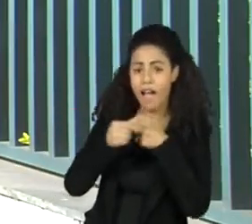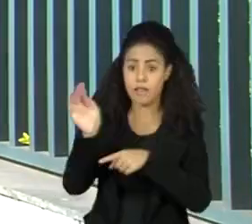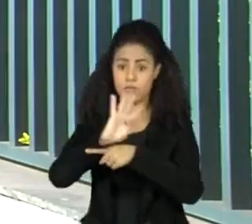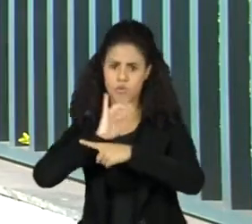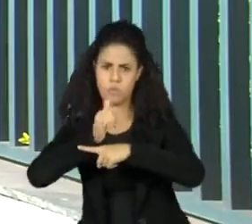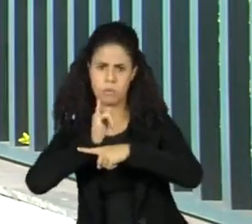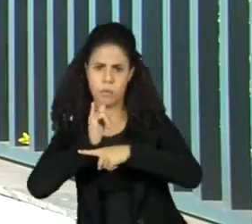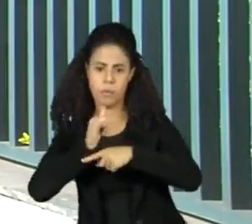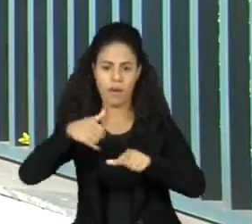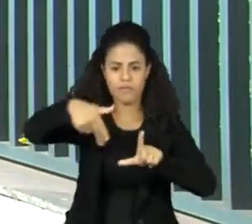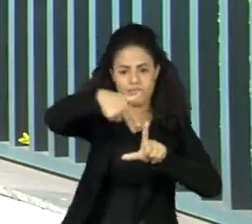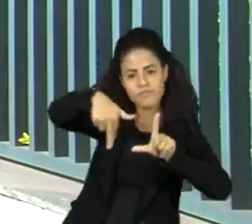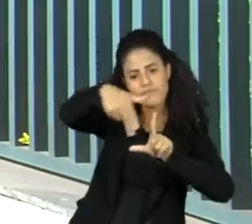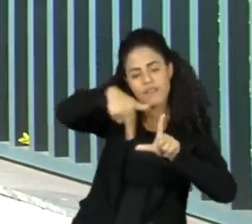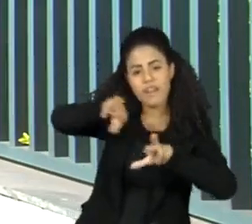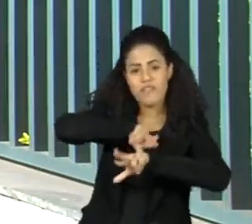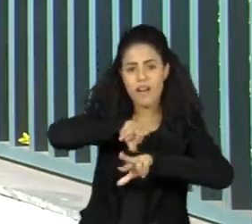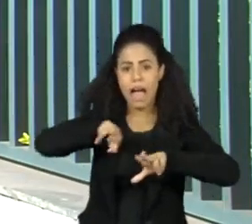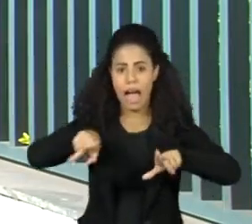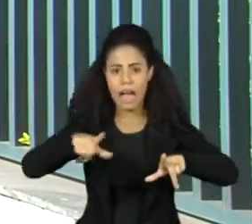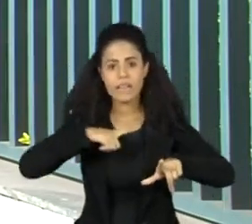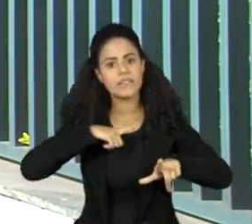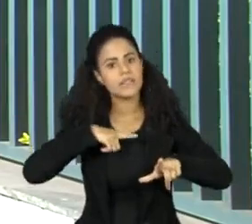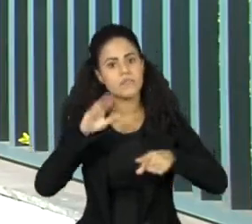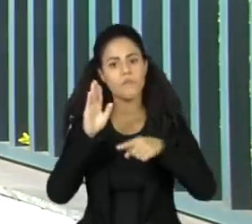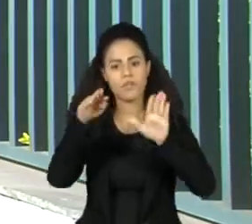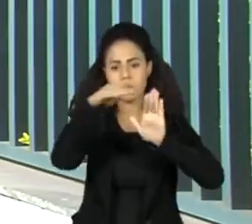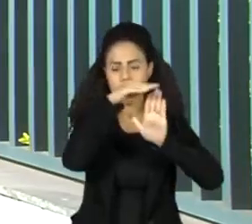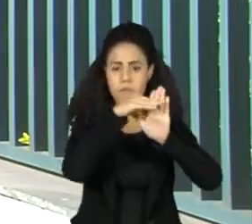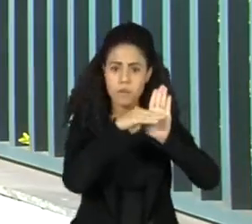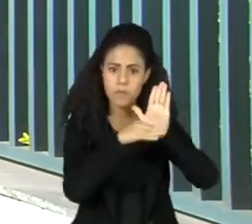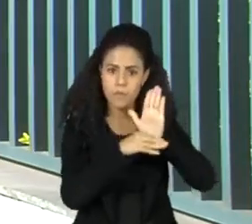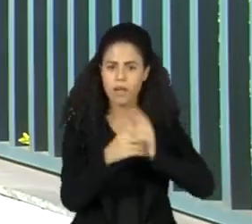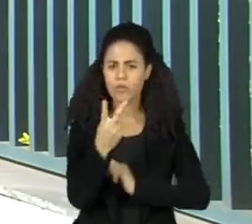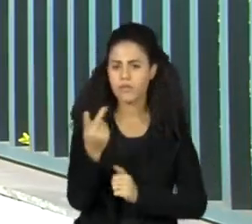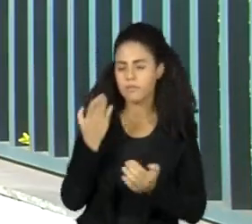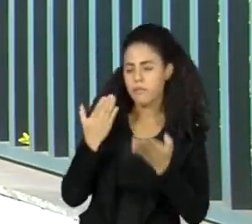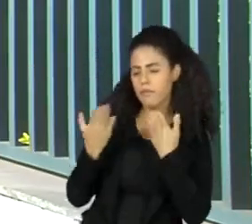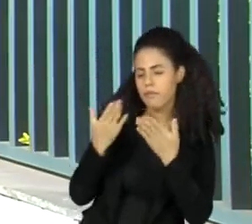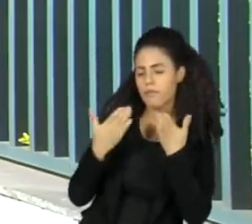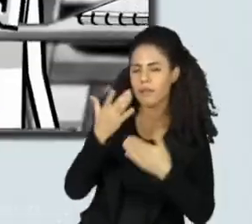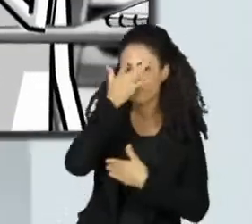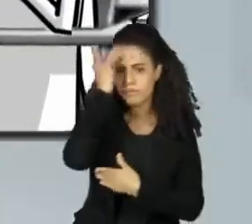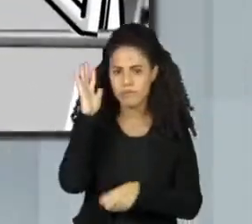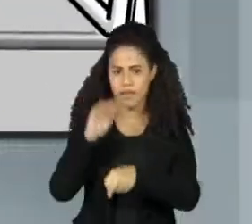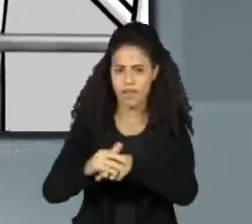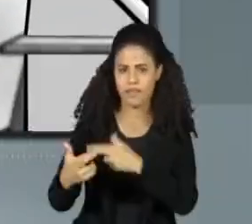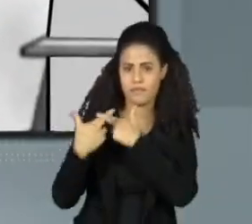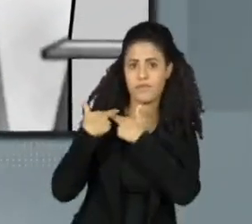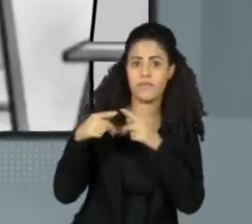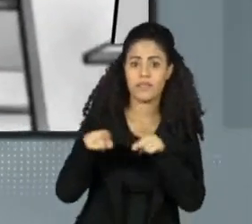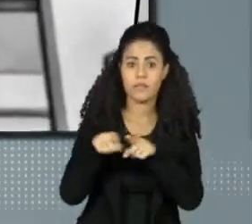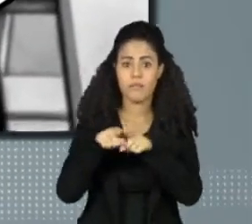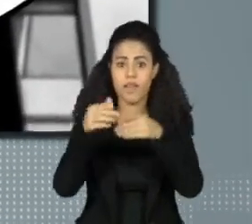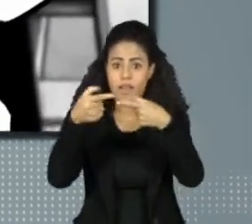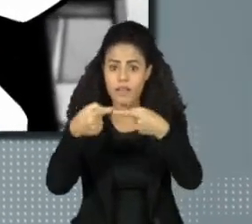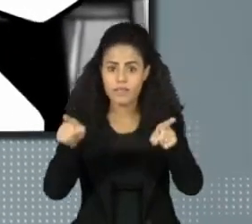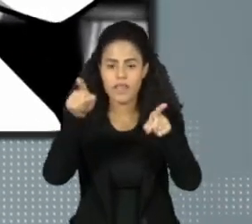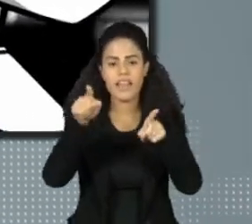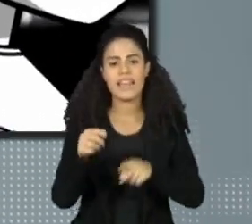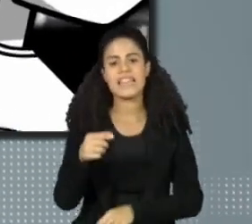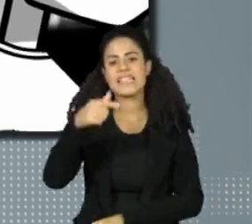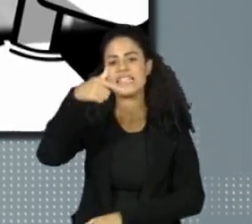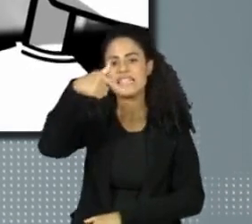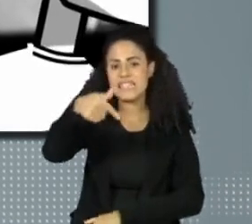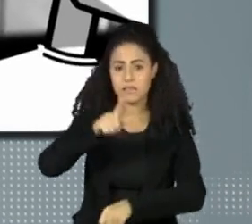e animações. A programação conta ainda com dois bate-papos com os realizadores. A estreia é hoje, às 7 da